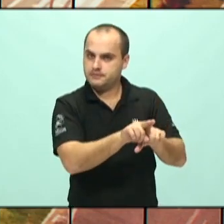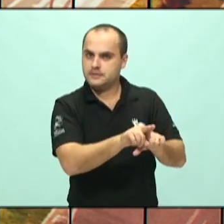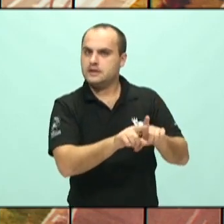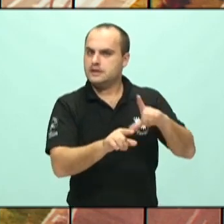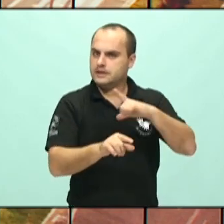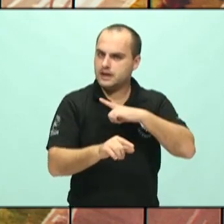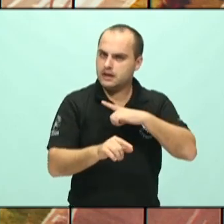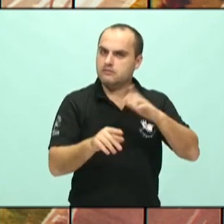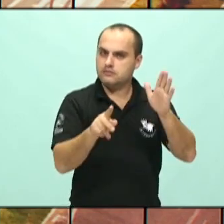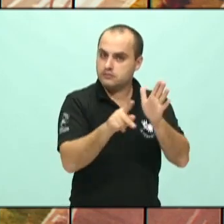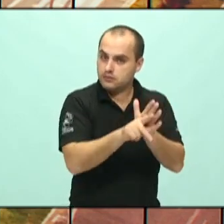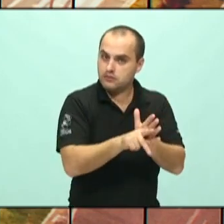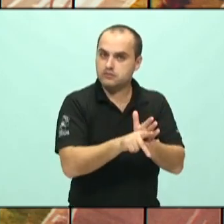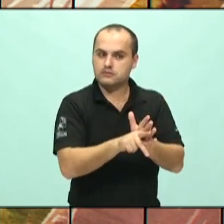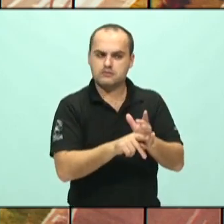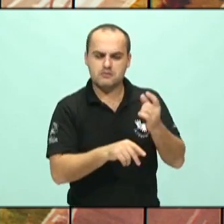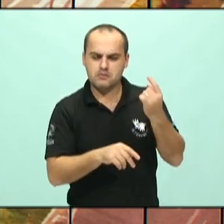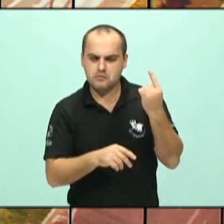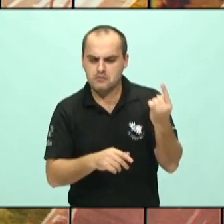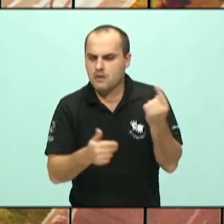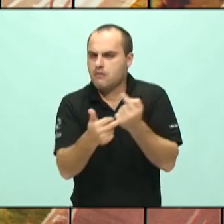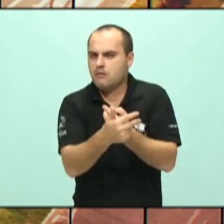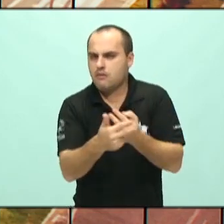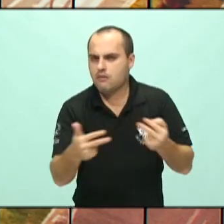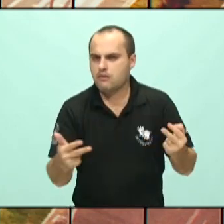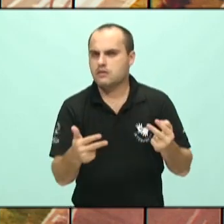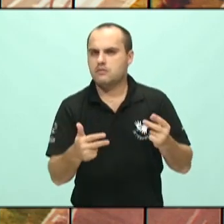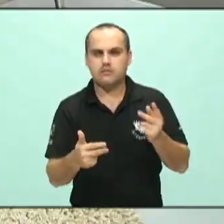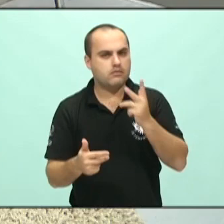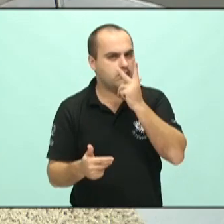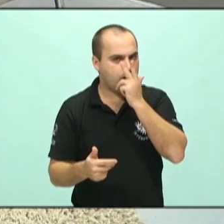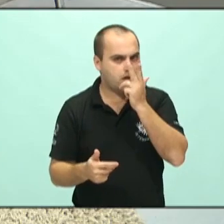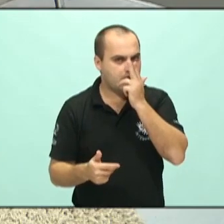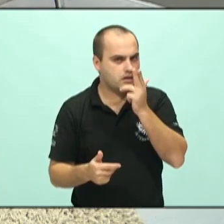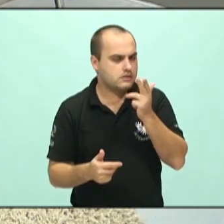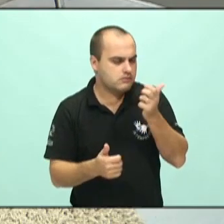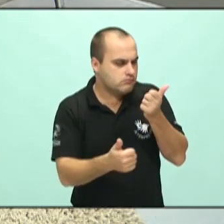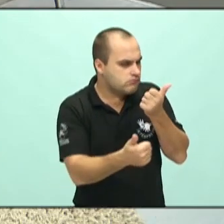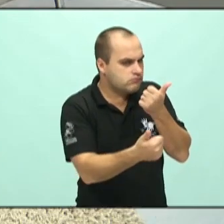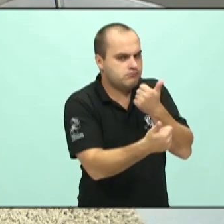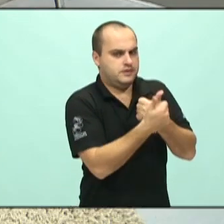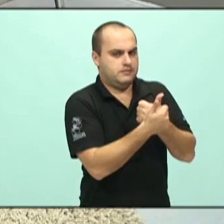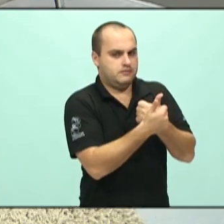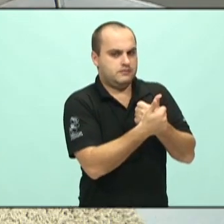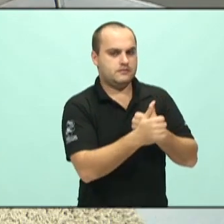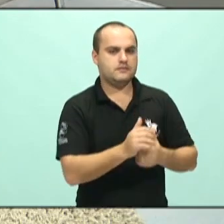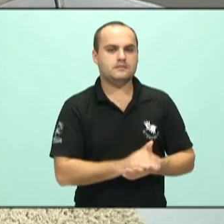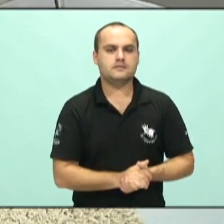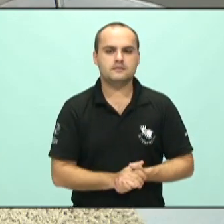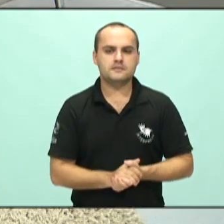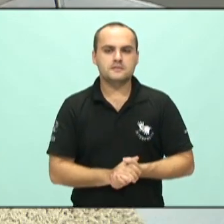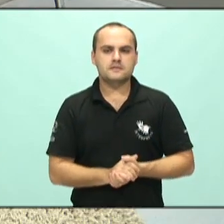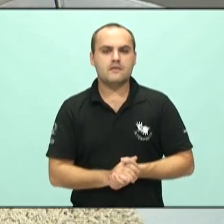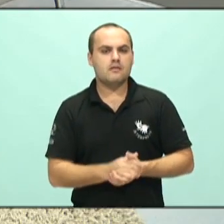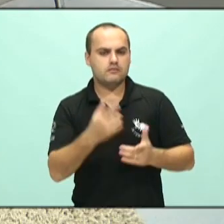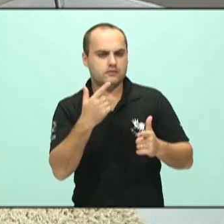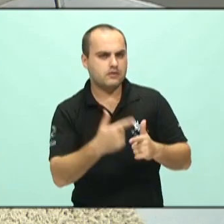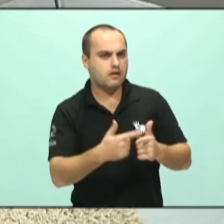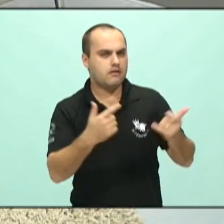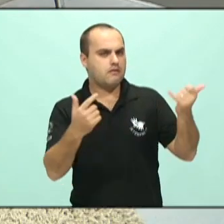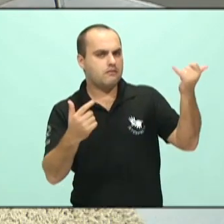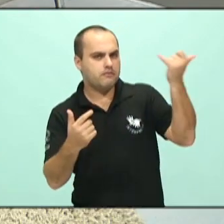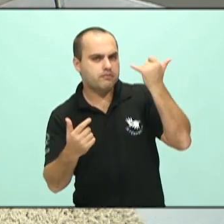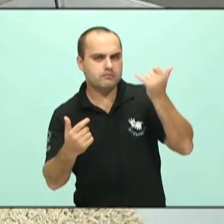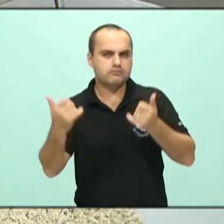uma correlação extremamente muito perto. Porque informações, eu digo